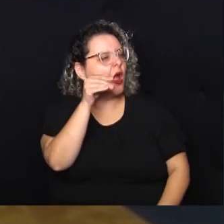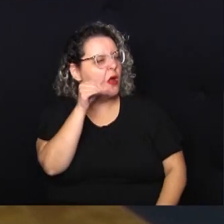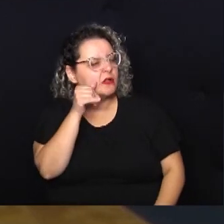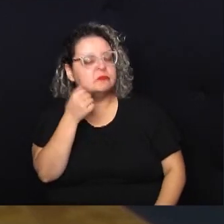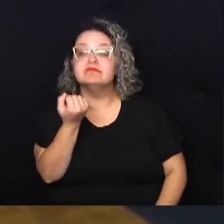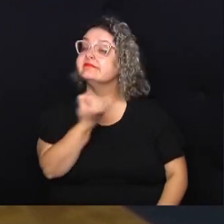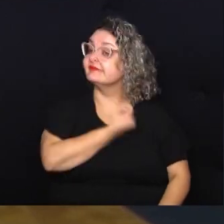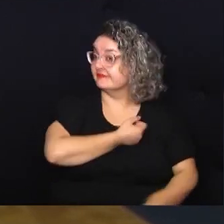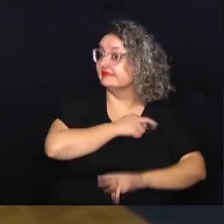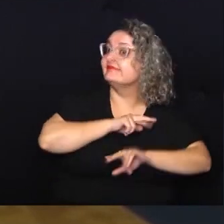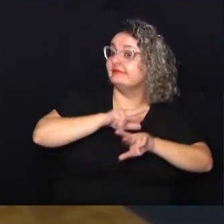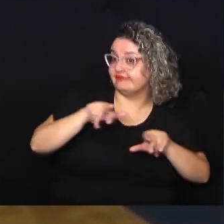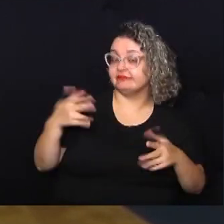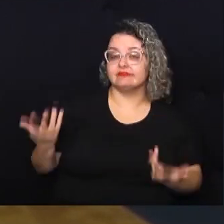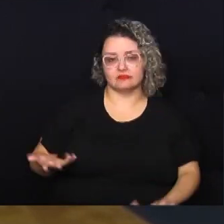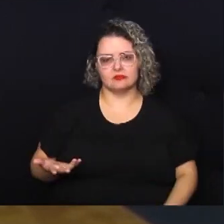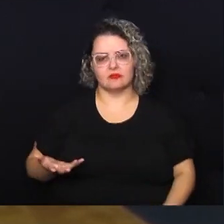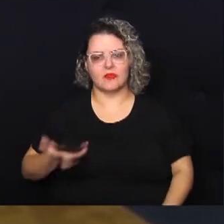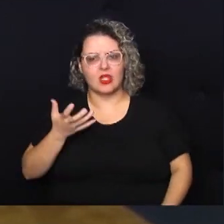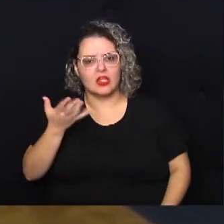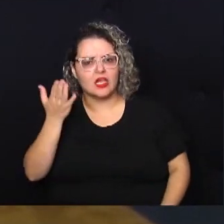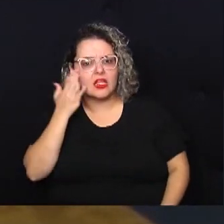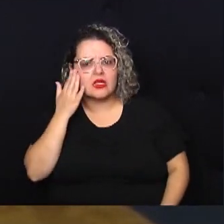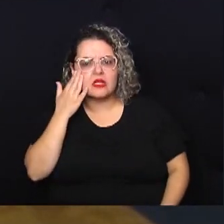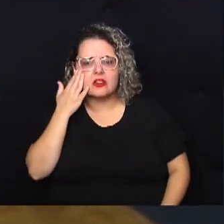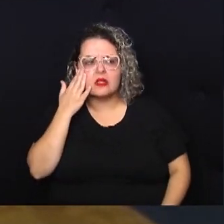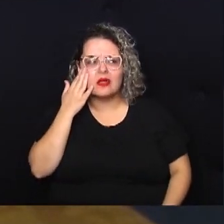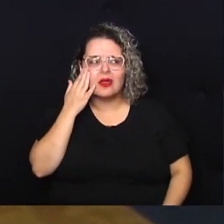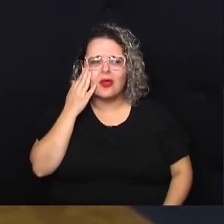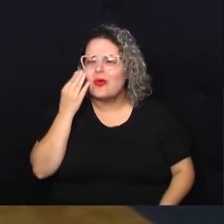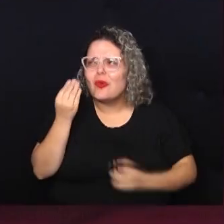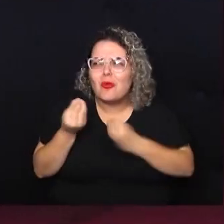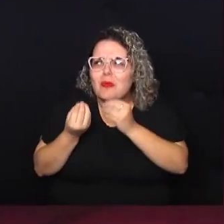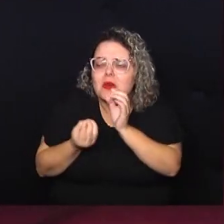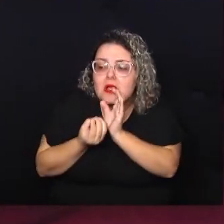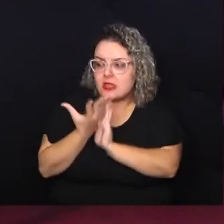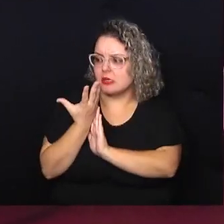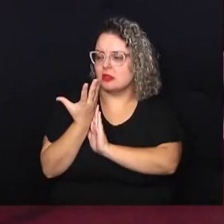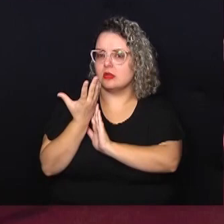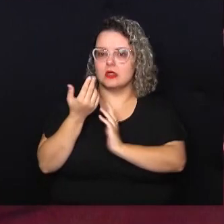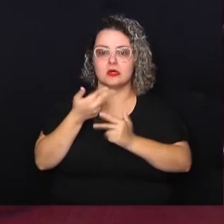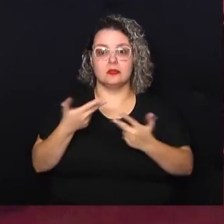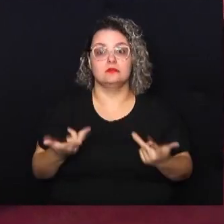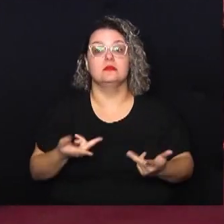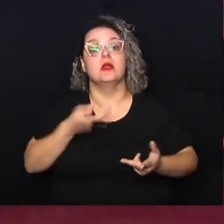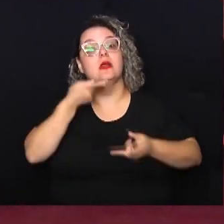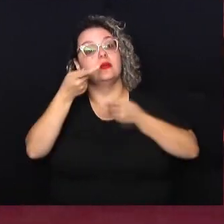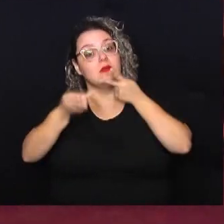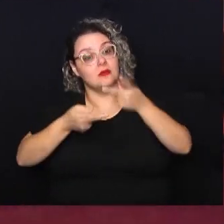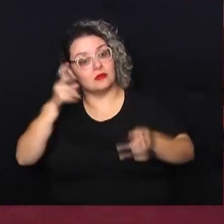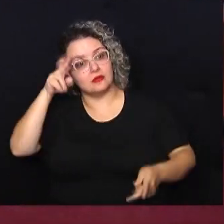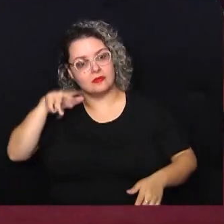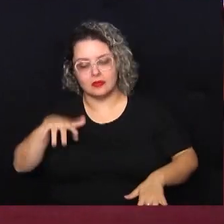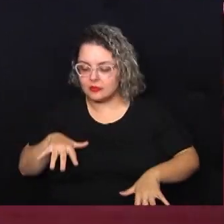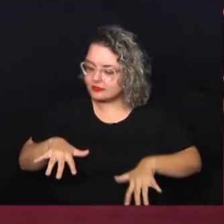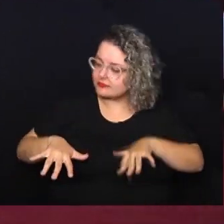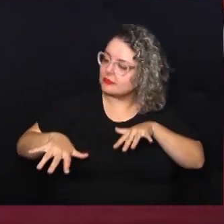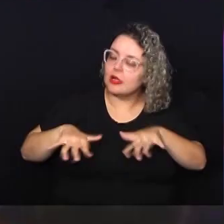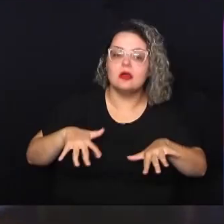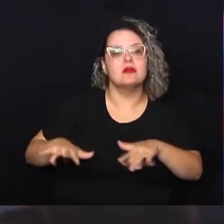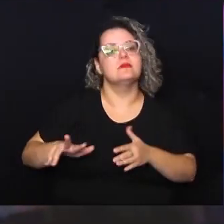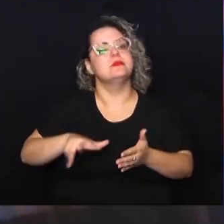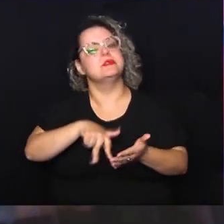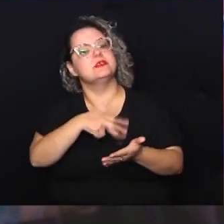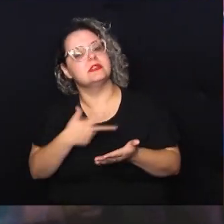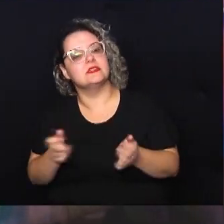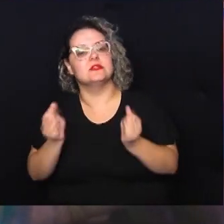que está buscando entender qual é a origem das coisas. E assim a gente vai contando uma história através do movimento e da dança com as